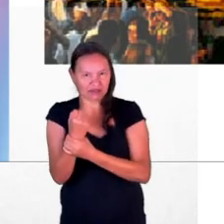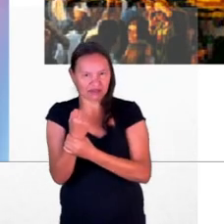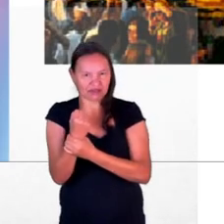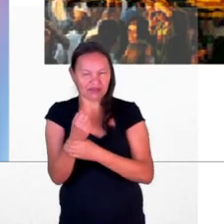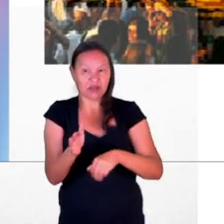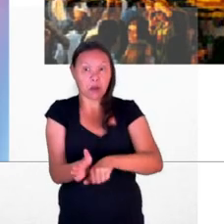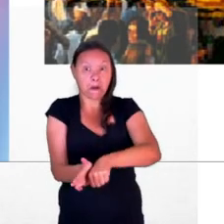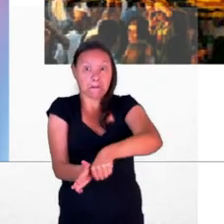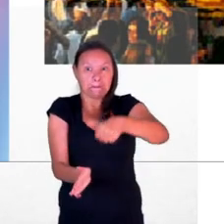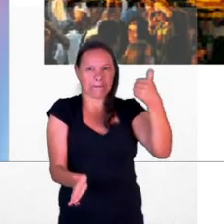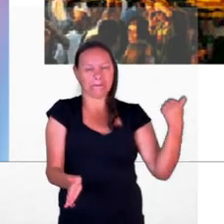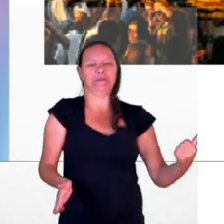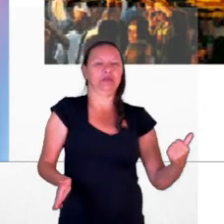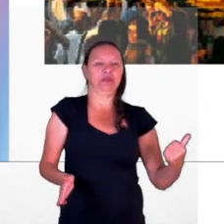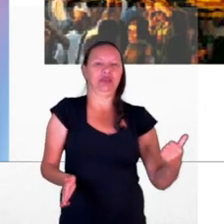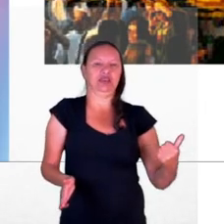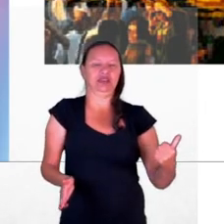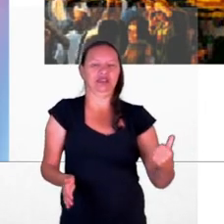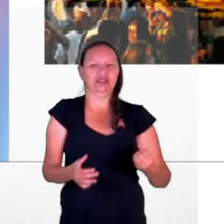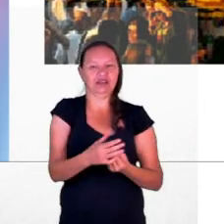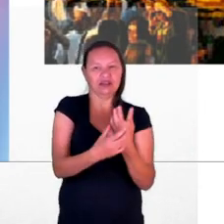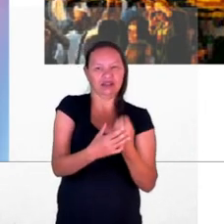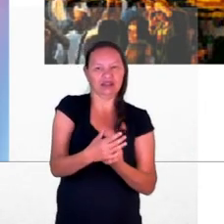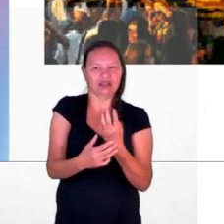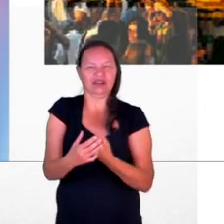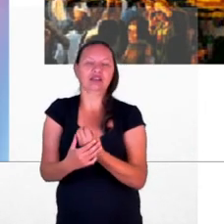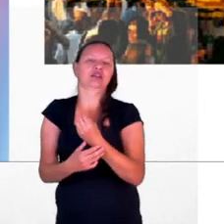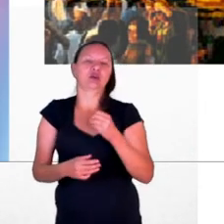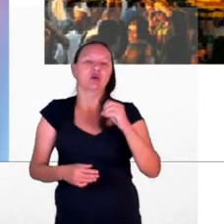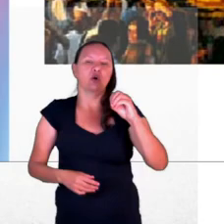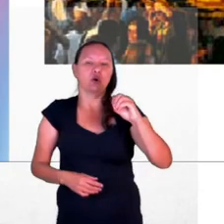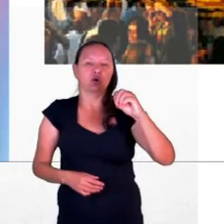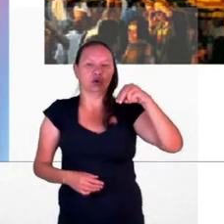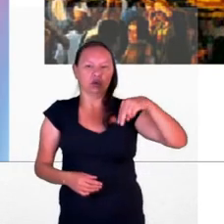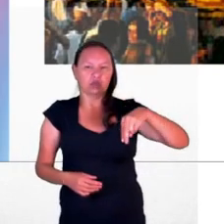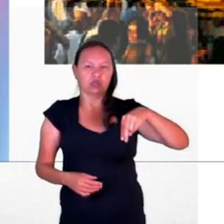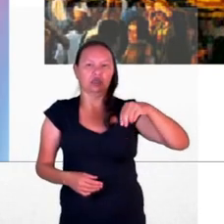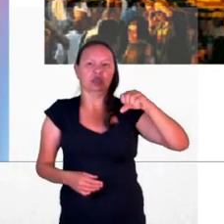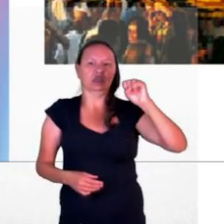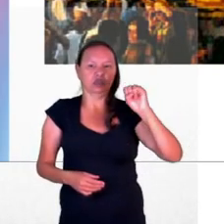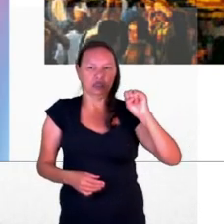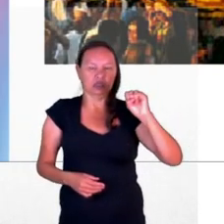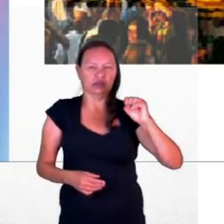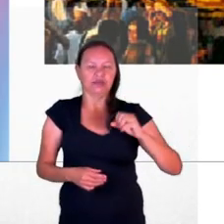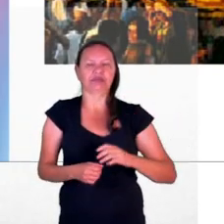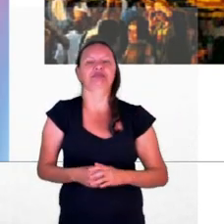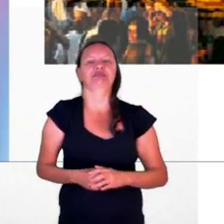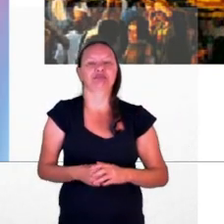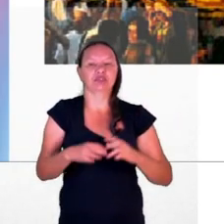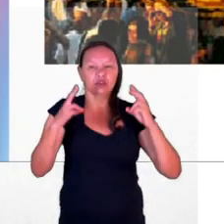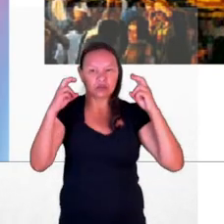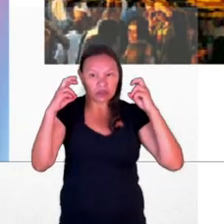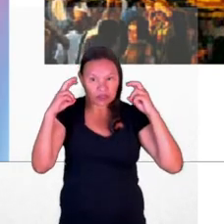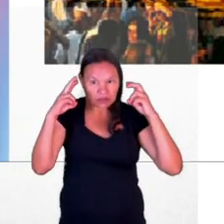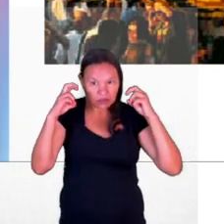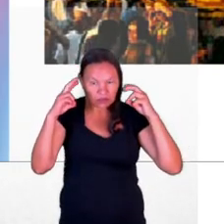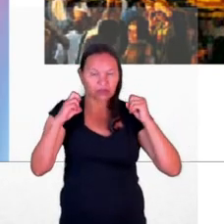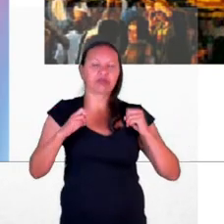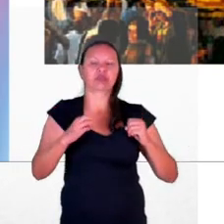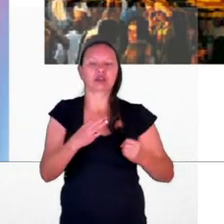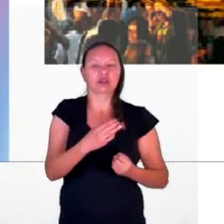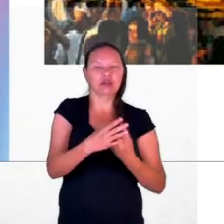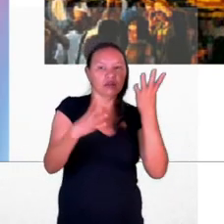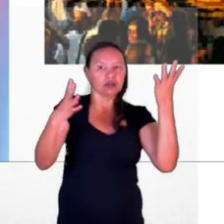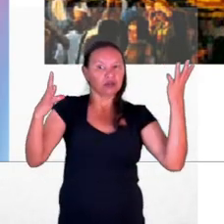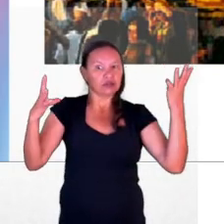primeiro organismo criado pela ONU e Neste contexto surge